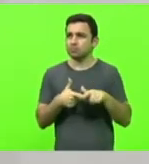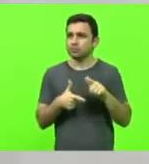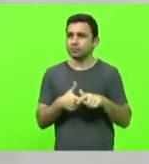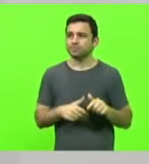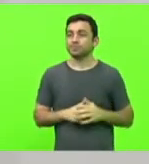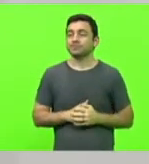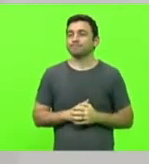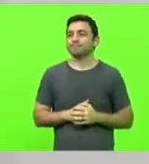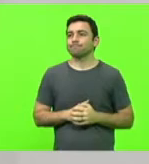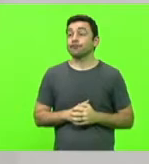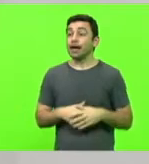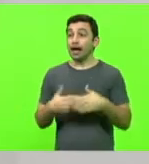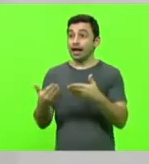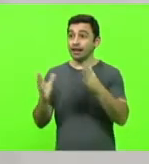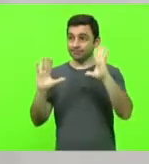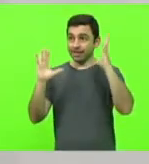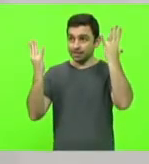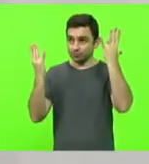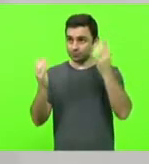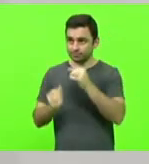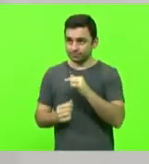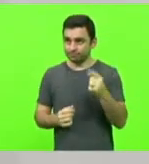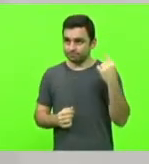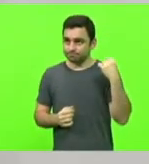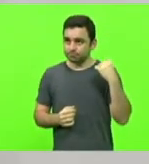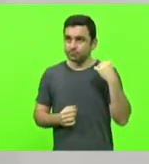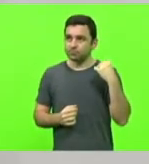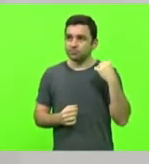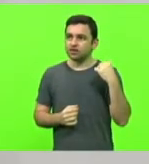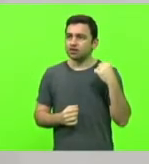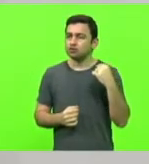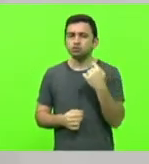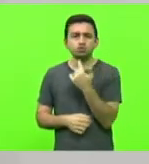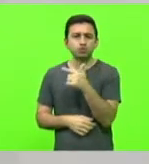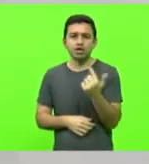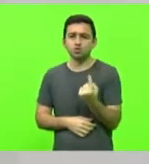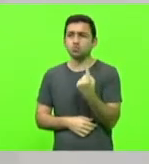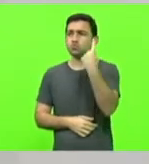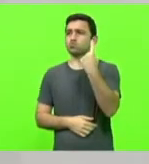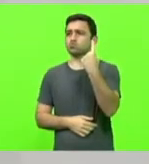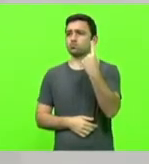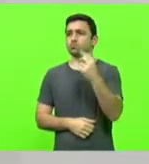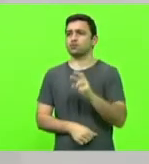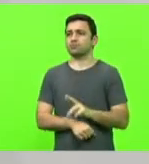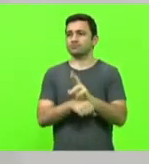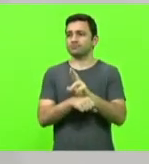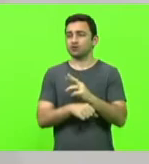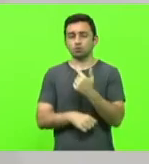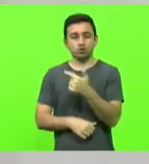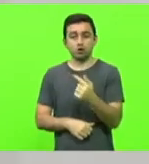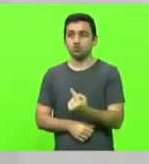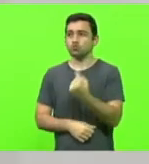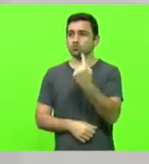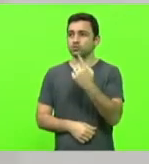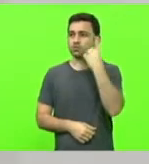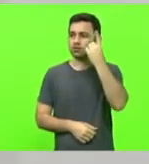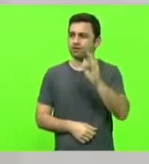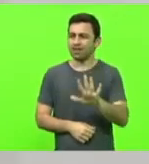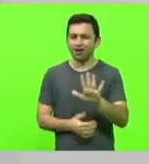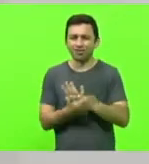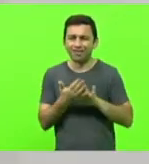diga-se de passagem, não havia um representante ou um deputado federal